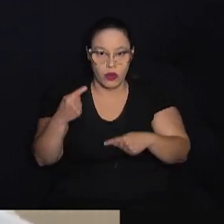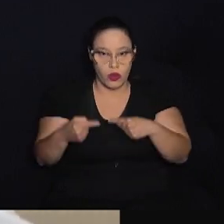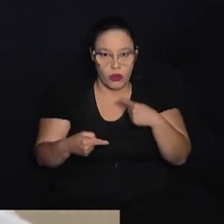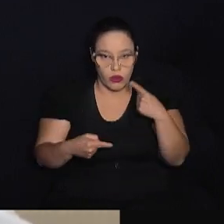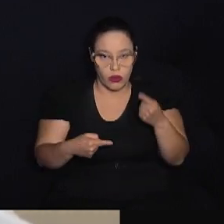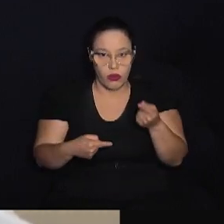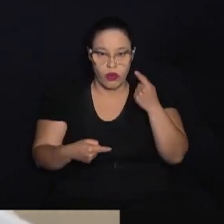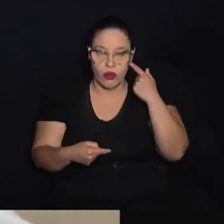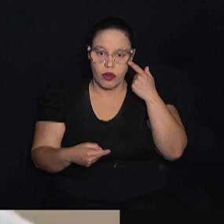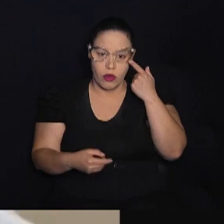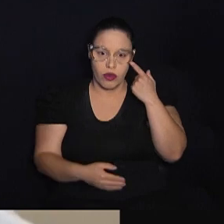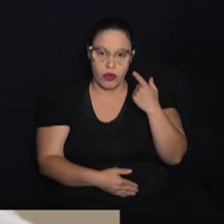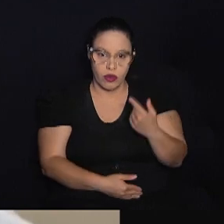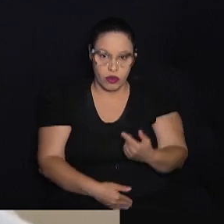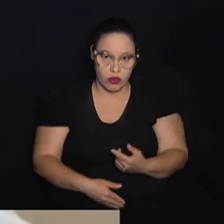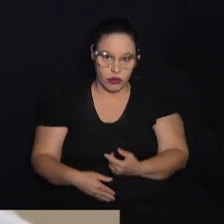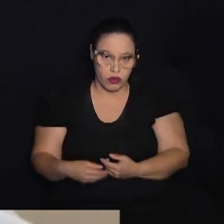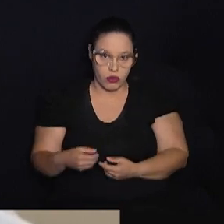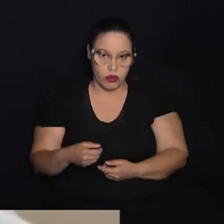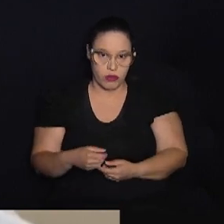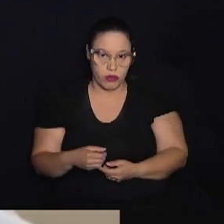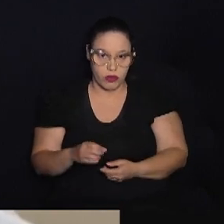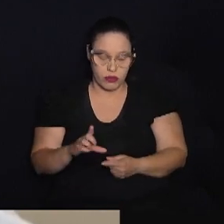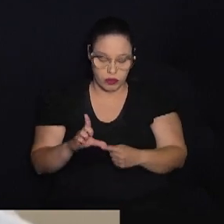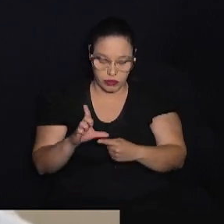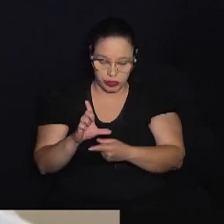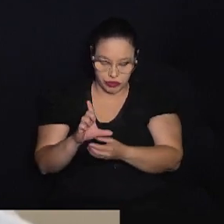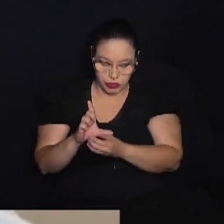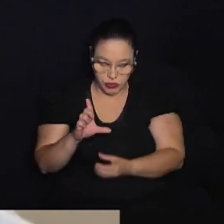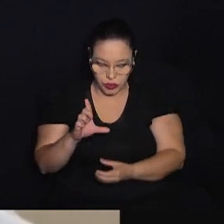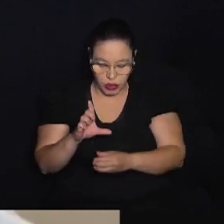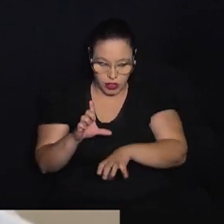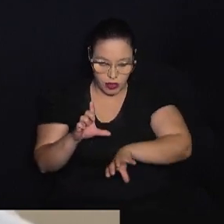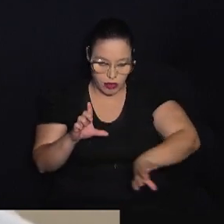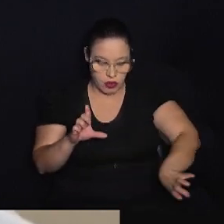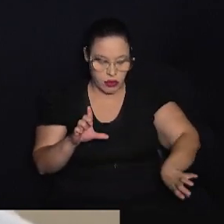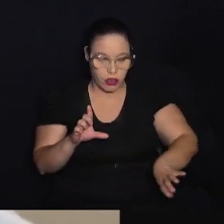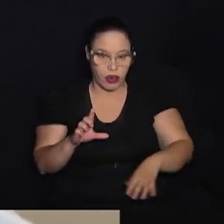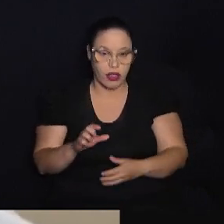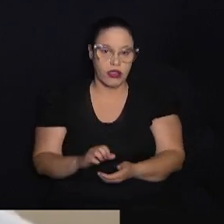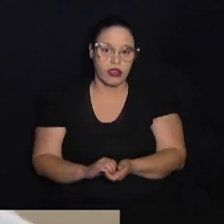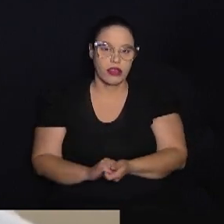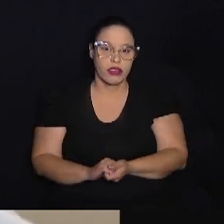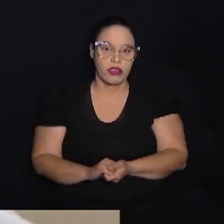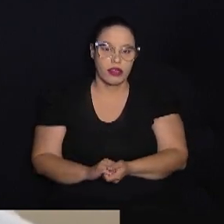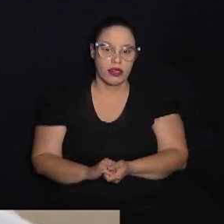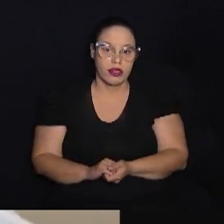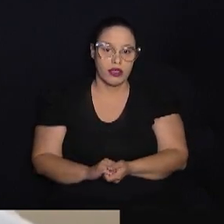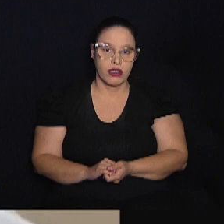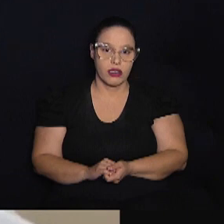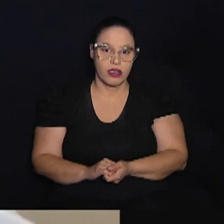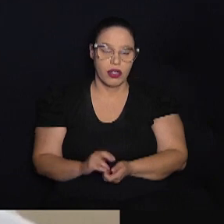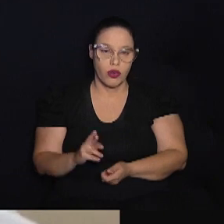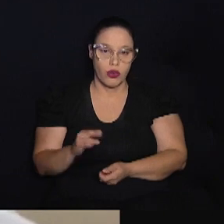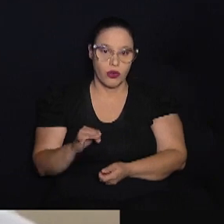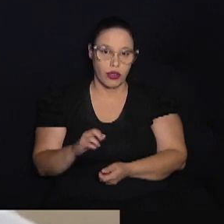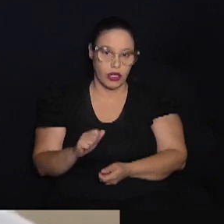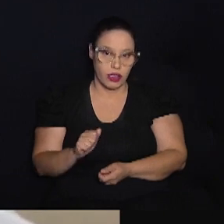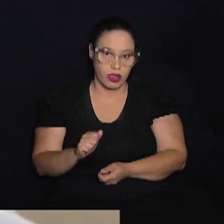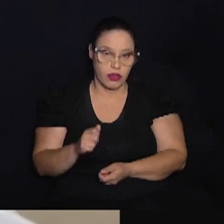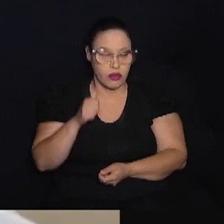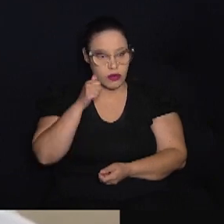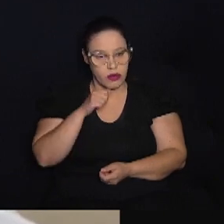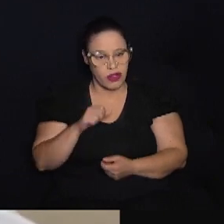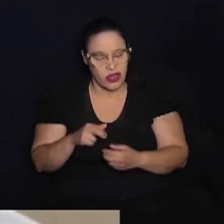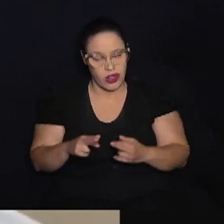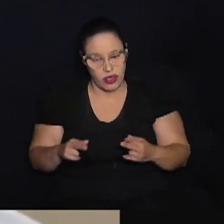órgãos abaixo, tanto no homem, por exemplo, a próstata acaba saindo, e na mulher também tira a uretra, e varia